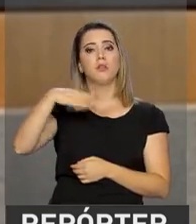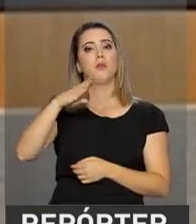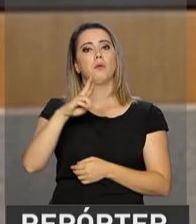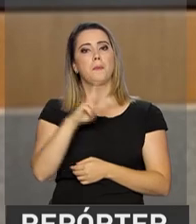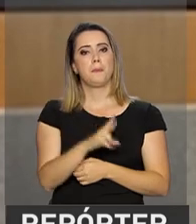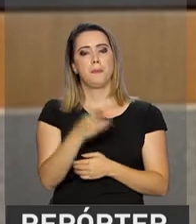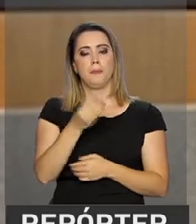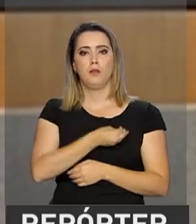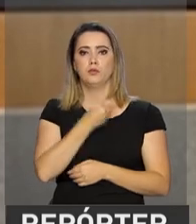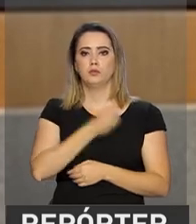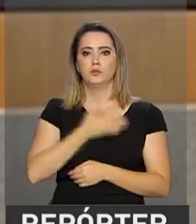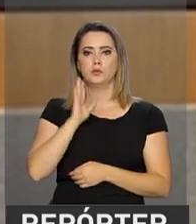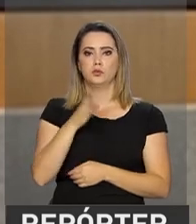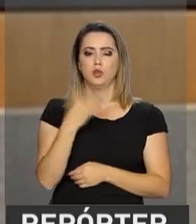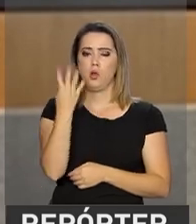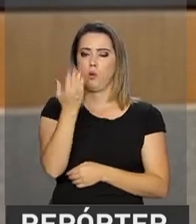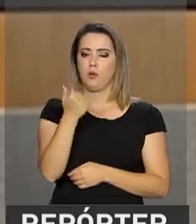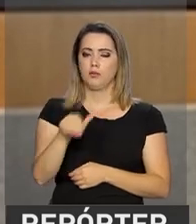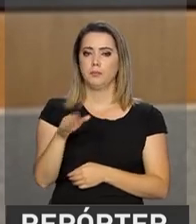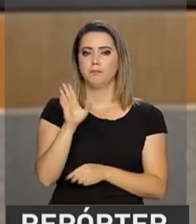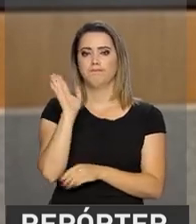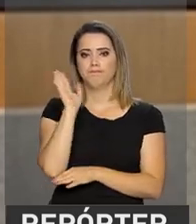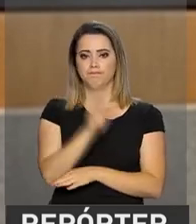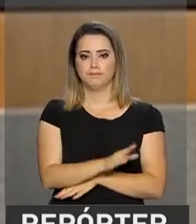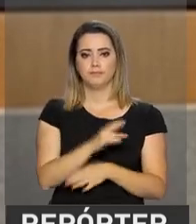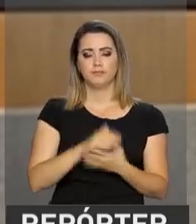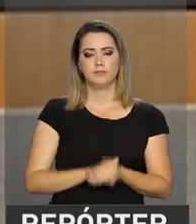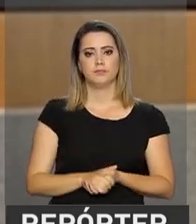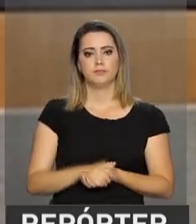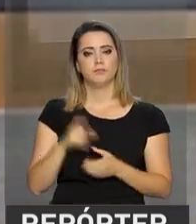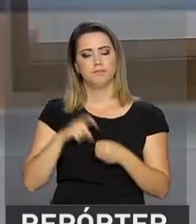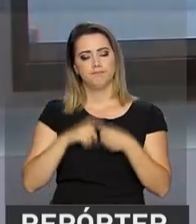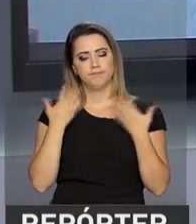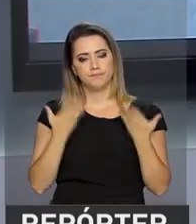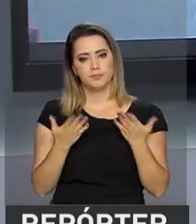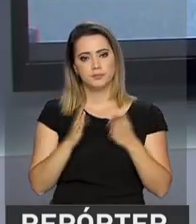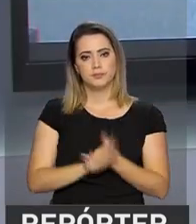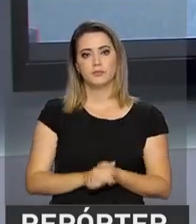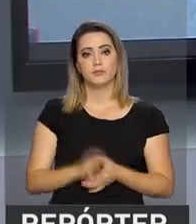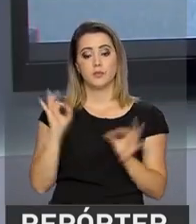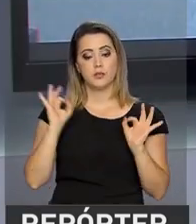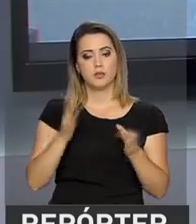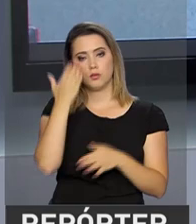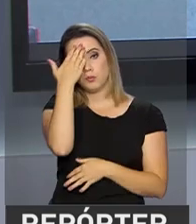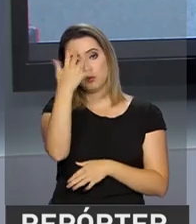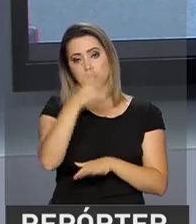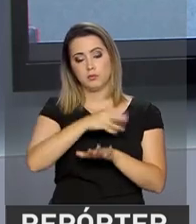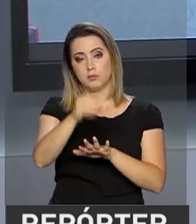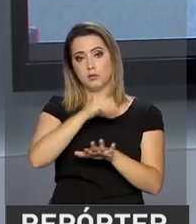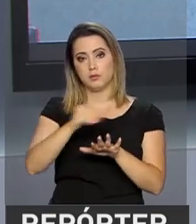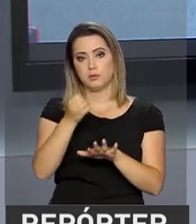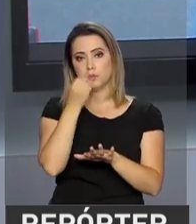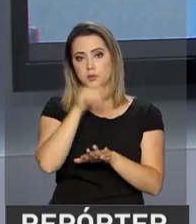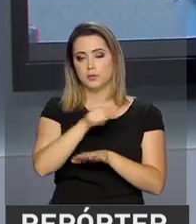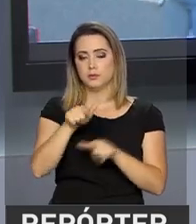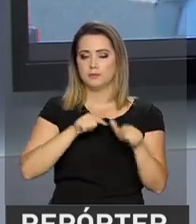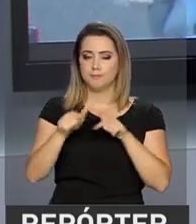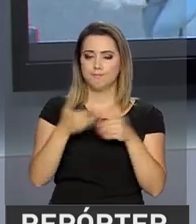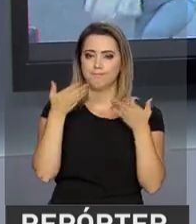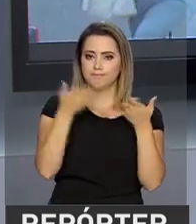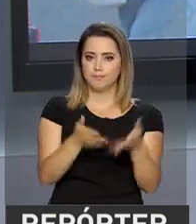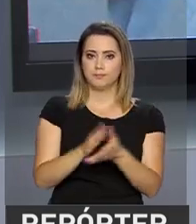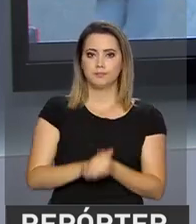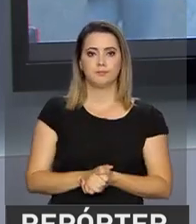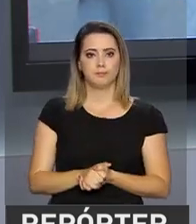ao vivo logo mais a partir das quatro e meia da tarde o voto você thaissa obrigada nem pelas informações bom trabalho no ministério do